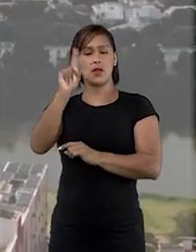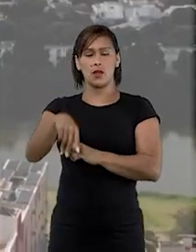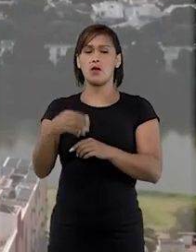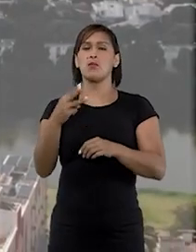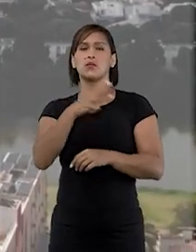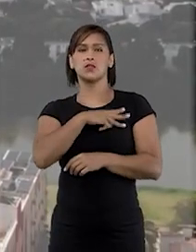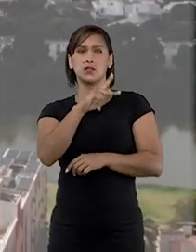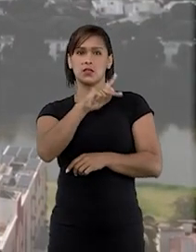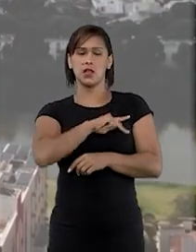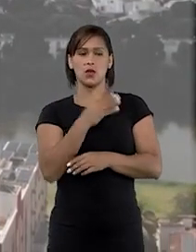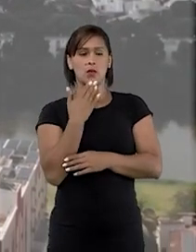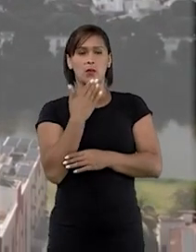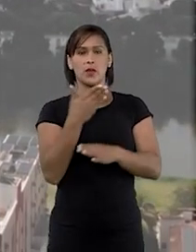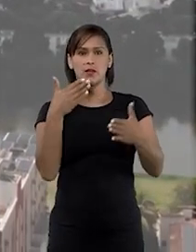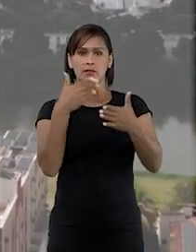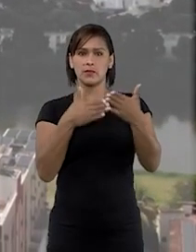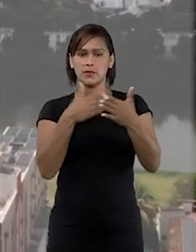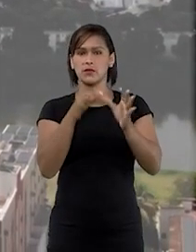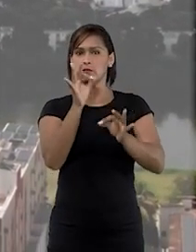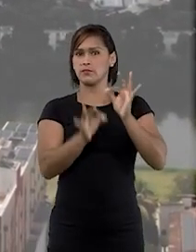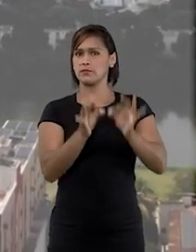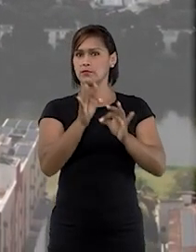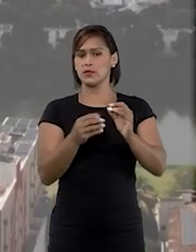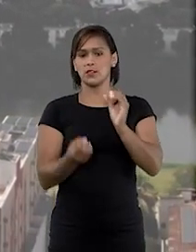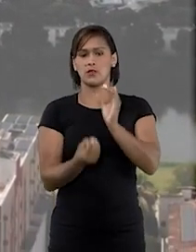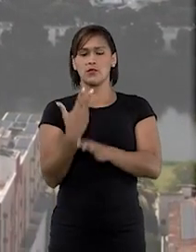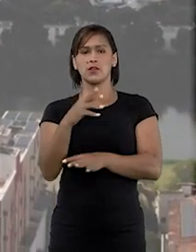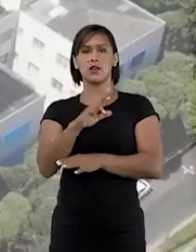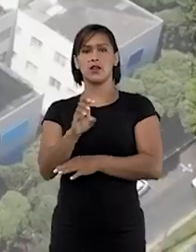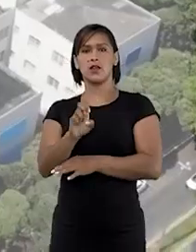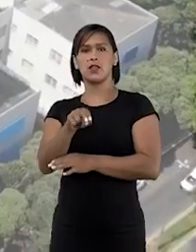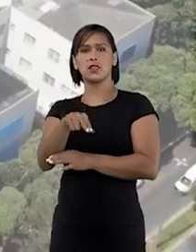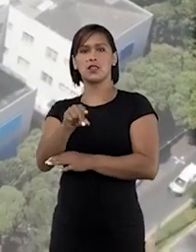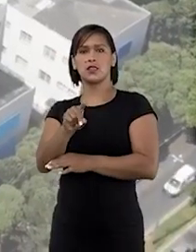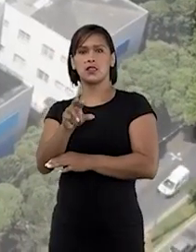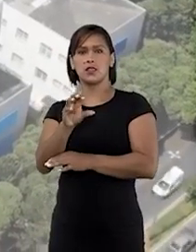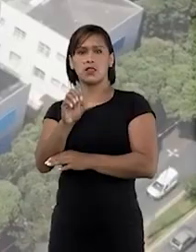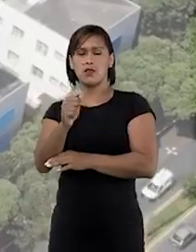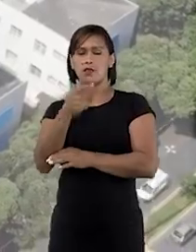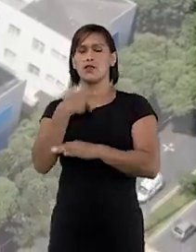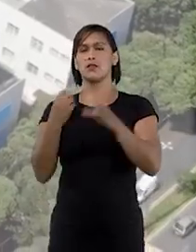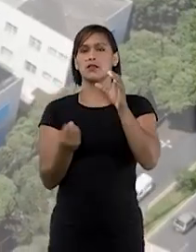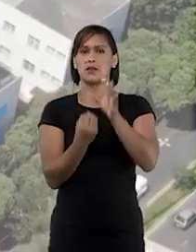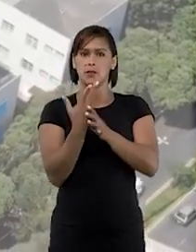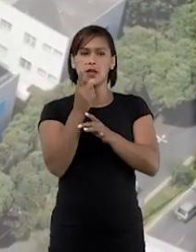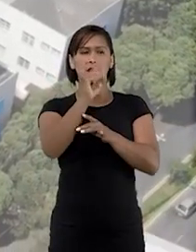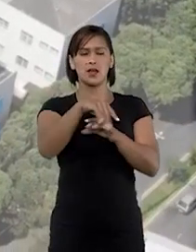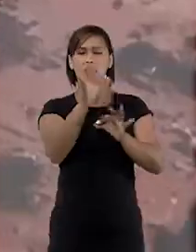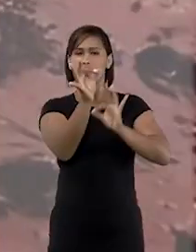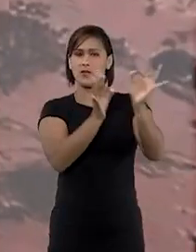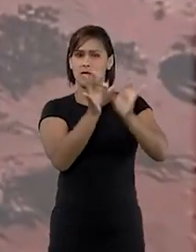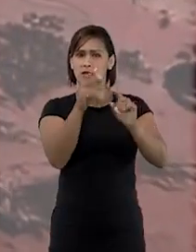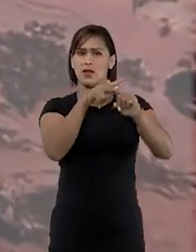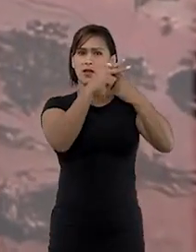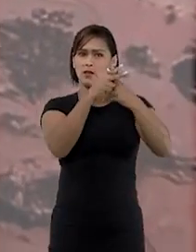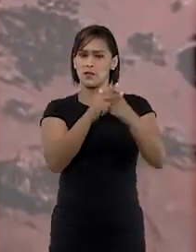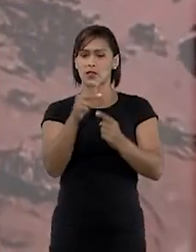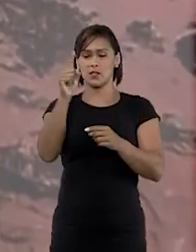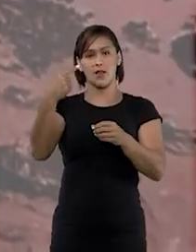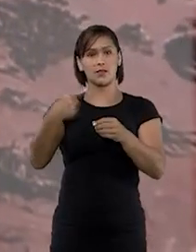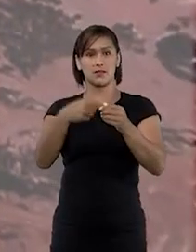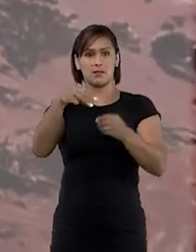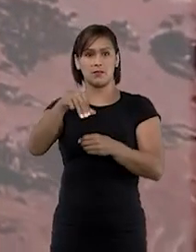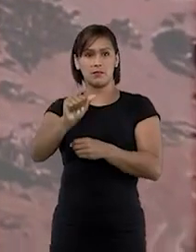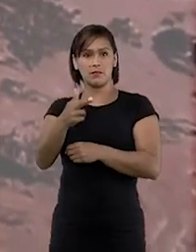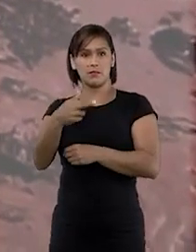na qual o Ministério Público pede a intervenção judicial na Fundação renova entidade criada para implementar as ações de reparação